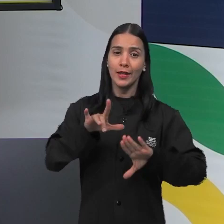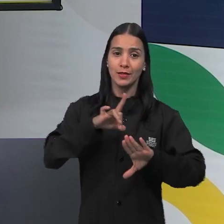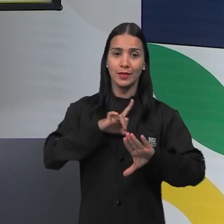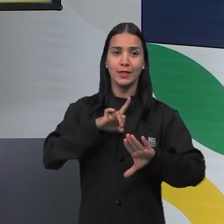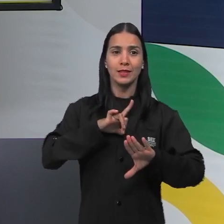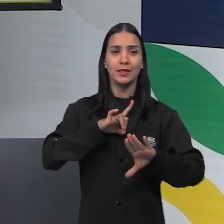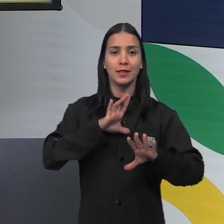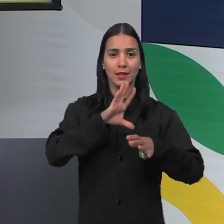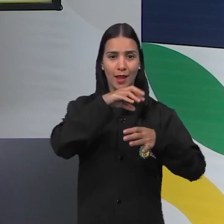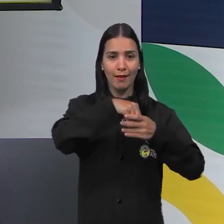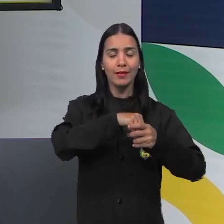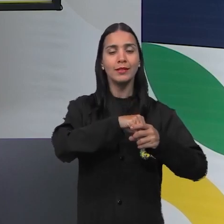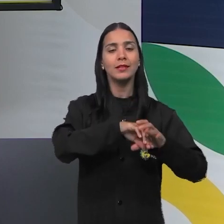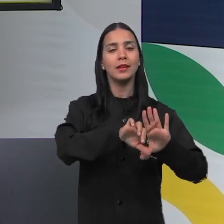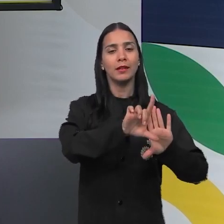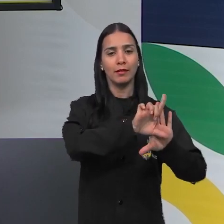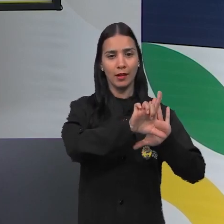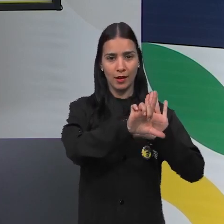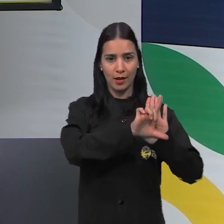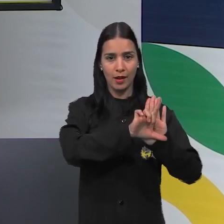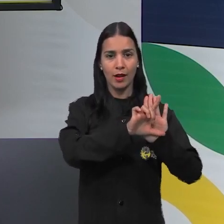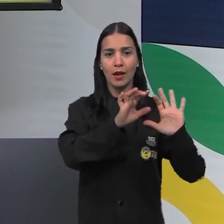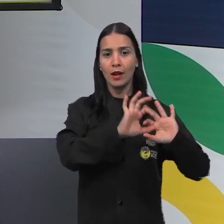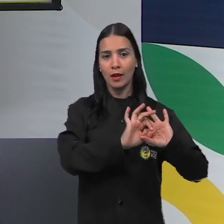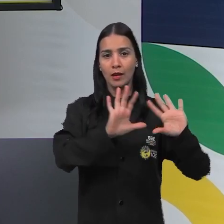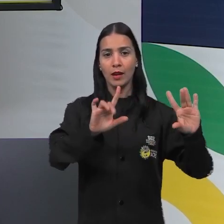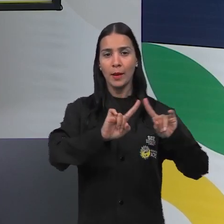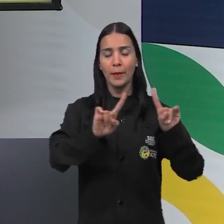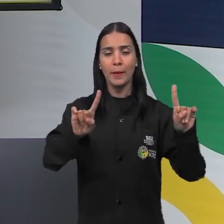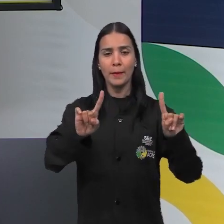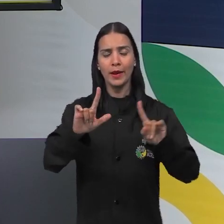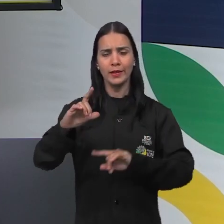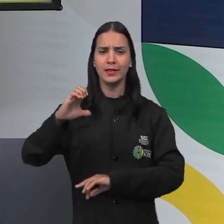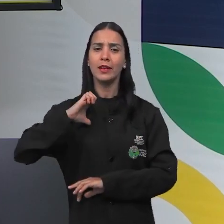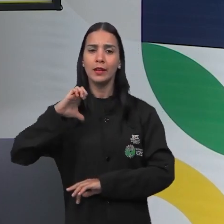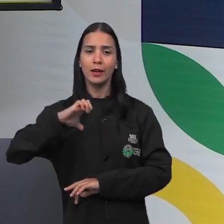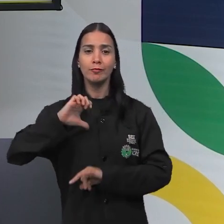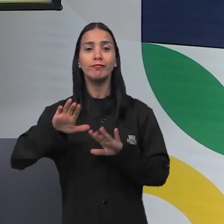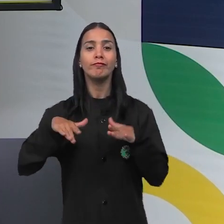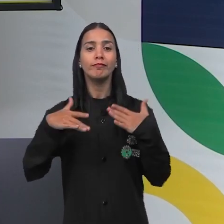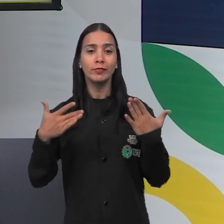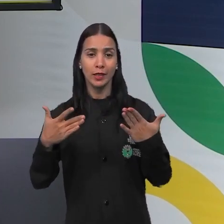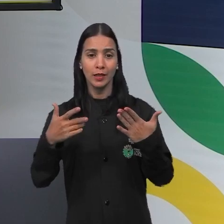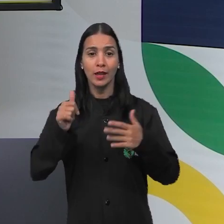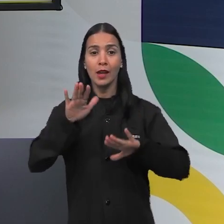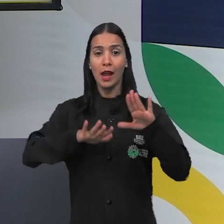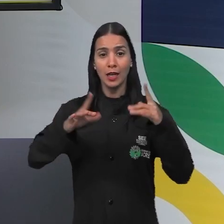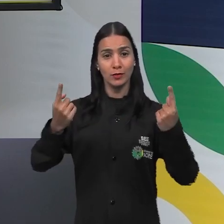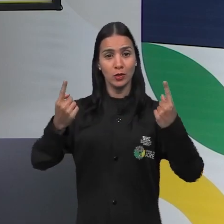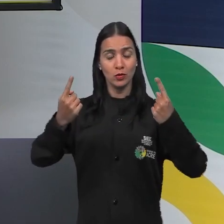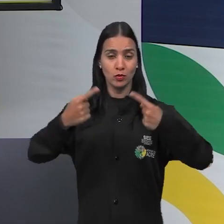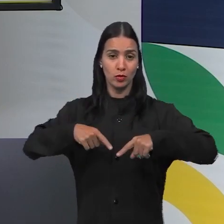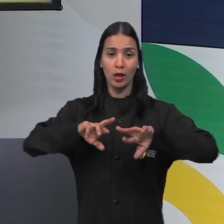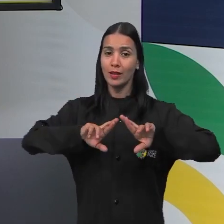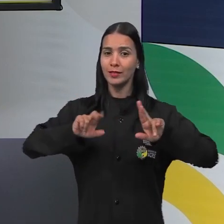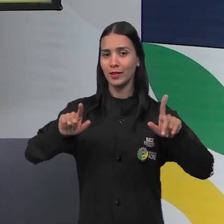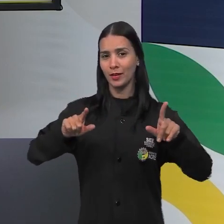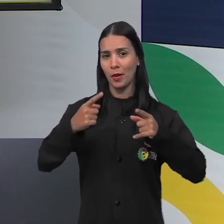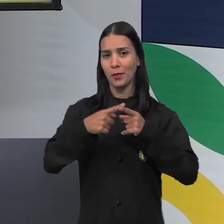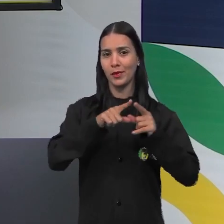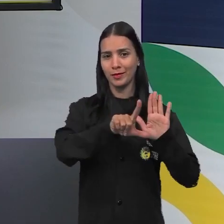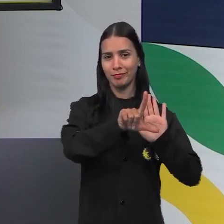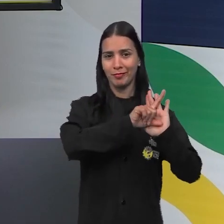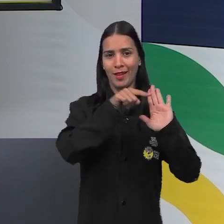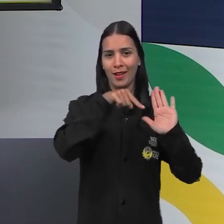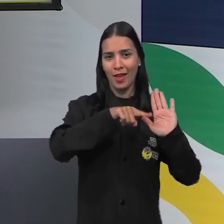seria ético? Então, a ética seria essa reflexão acerca das condutas que eu irei adotar, mesmo sabendo da